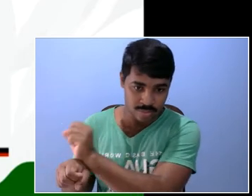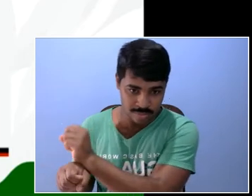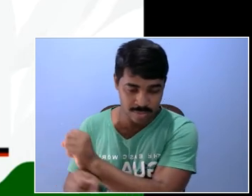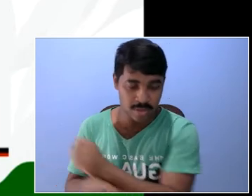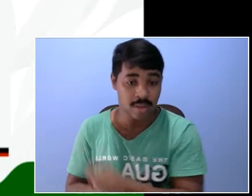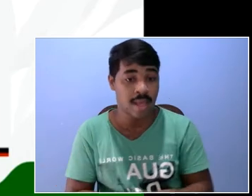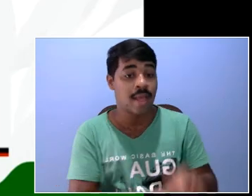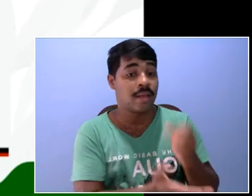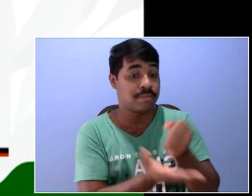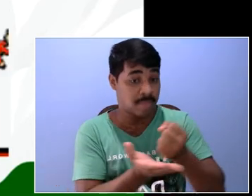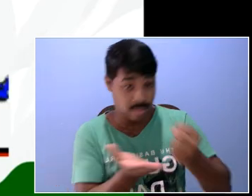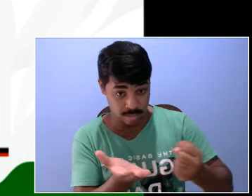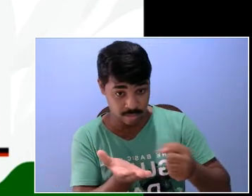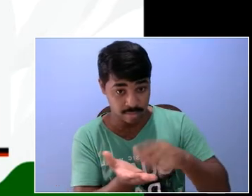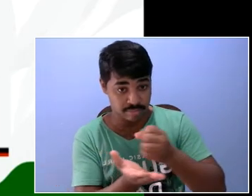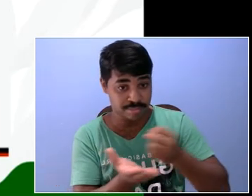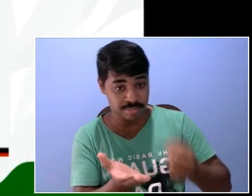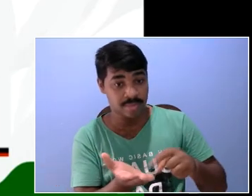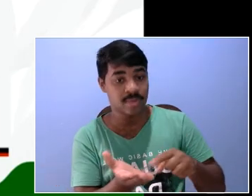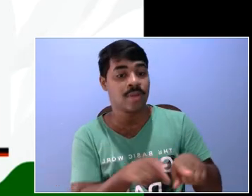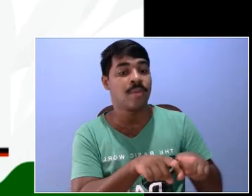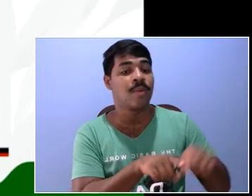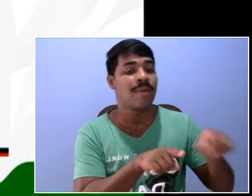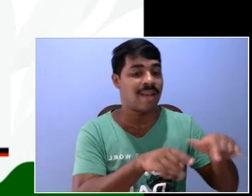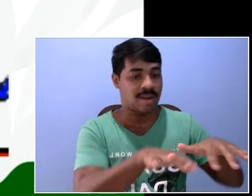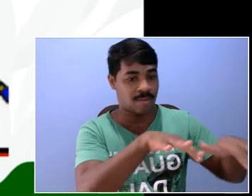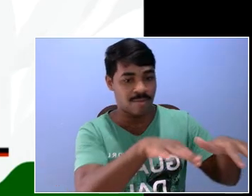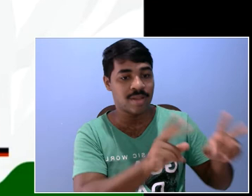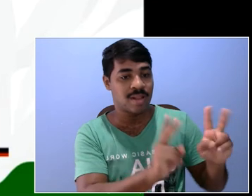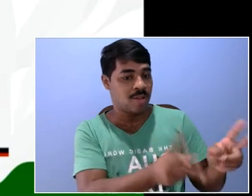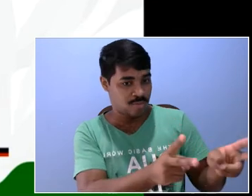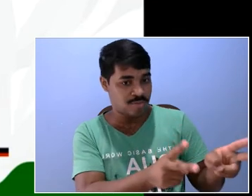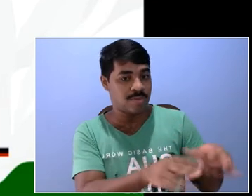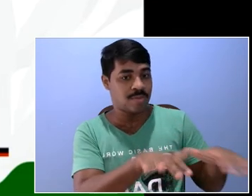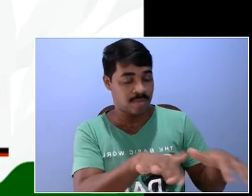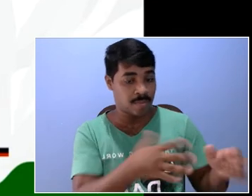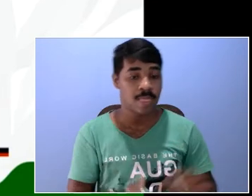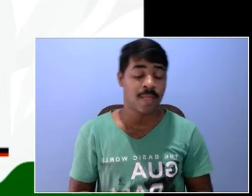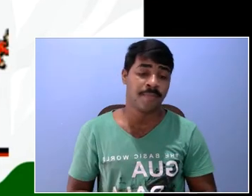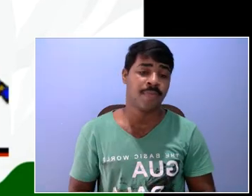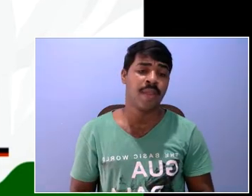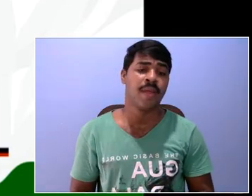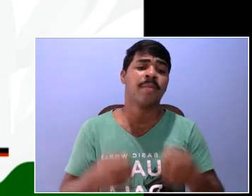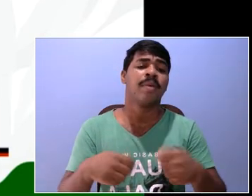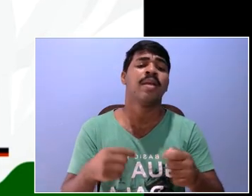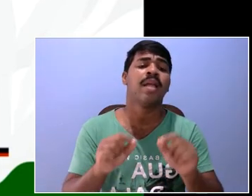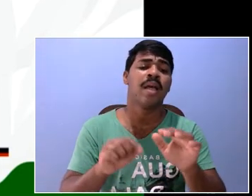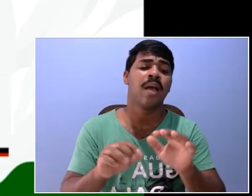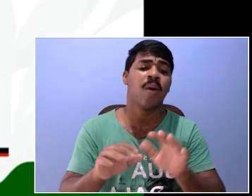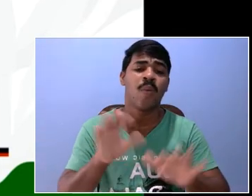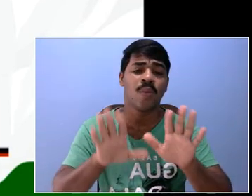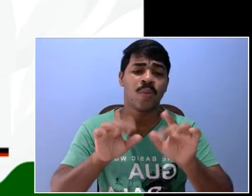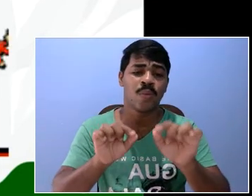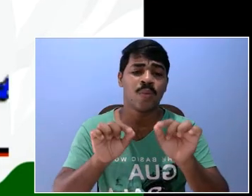tem velocidade, se tem velocidade, tem movimento. Cuidado, porque às vezes em alguns exercícios